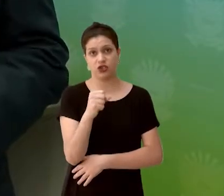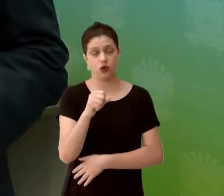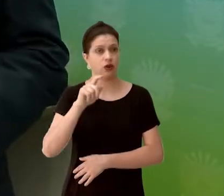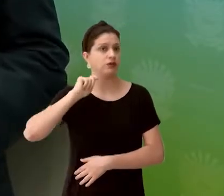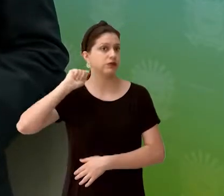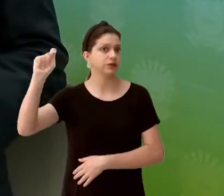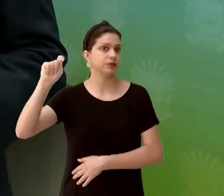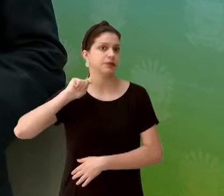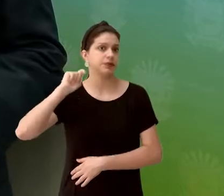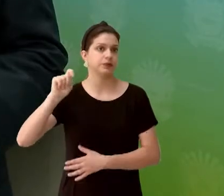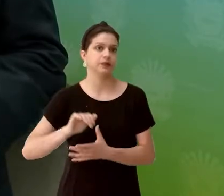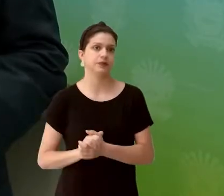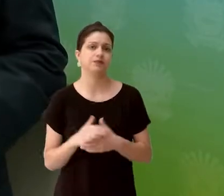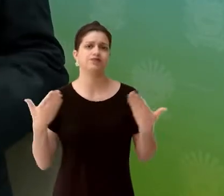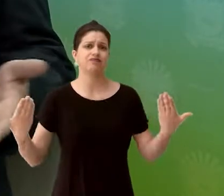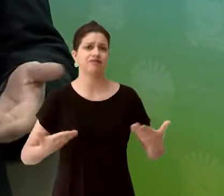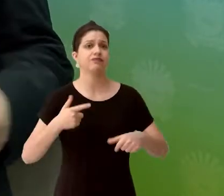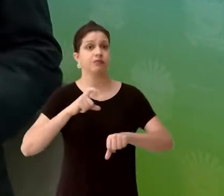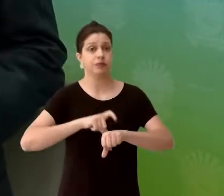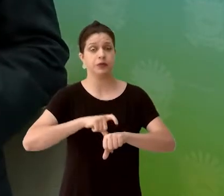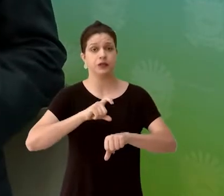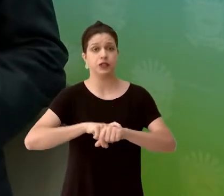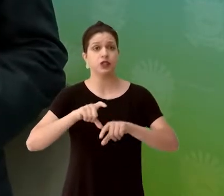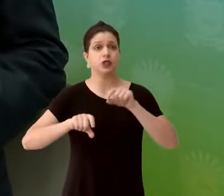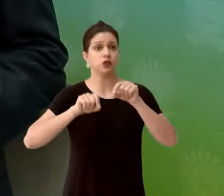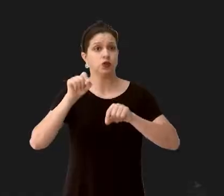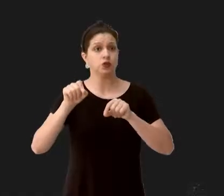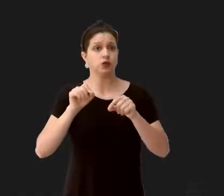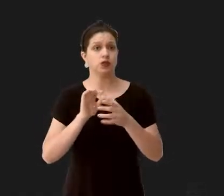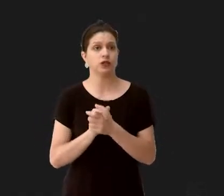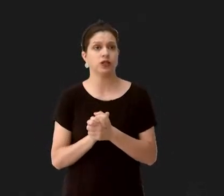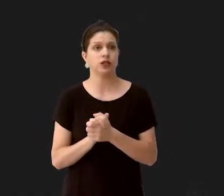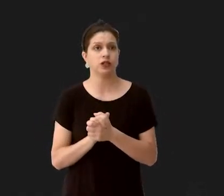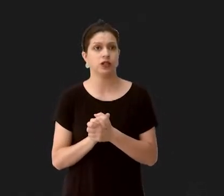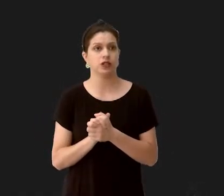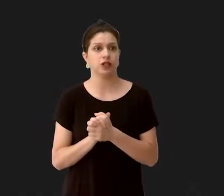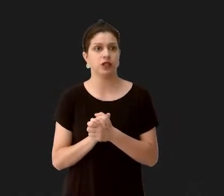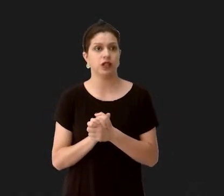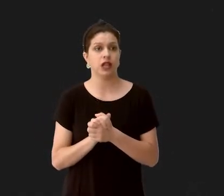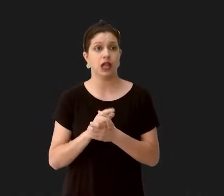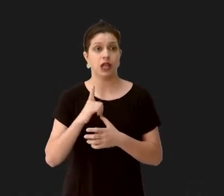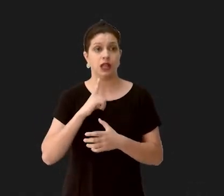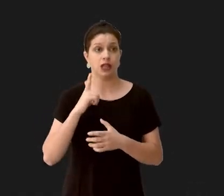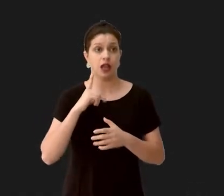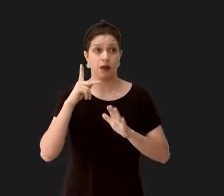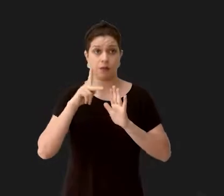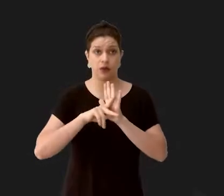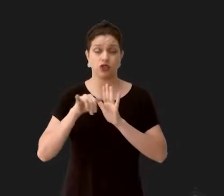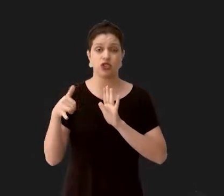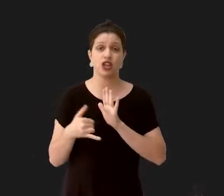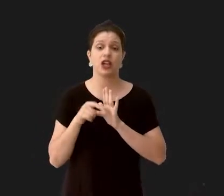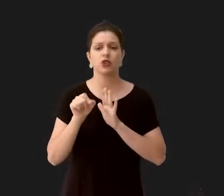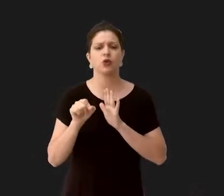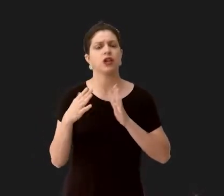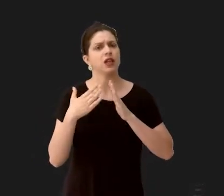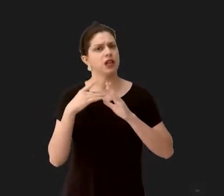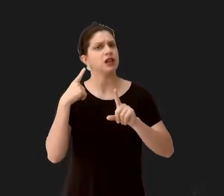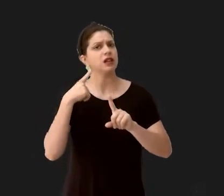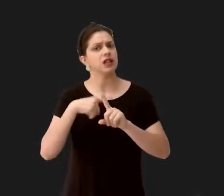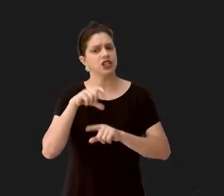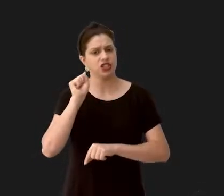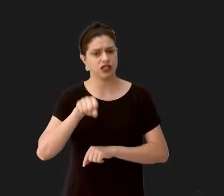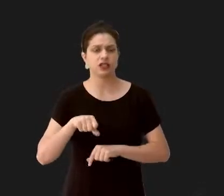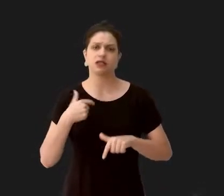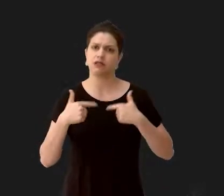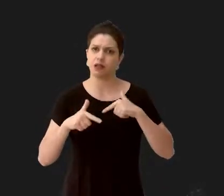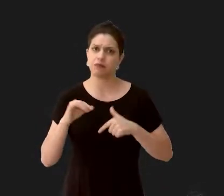aprovado na sessão desta terça-feira, 28 de abril. No momento que nós estamos vivendo uma pandemia como essa, o que a gente